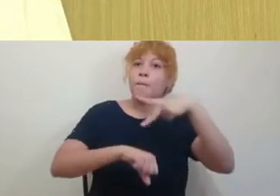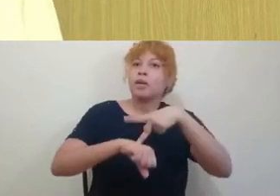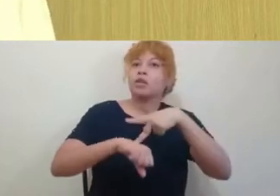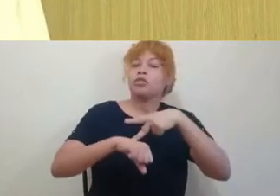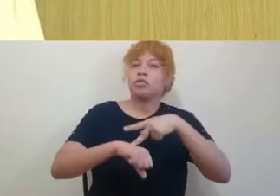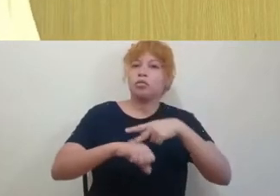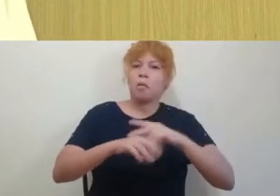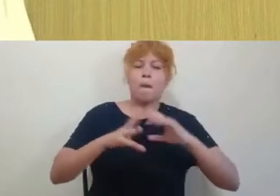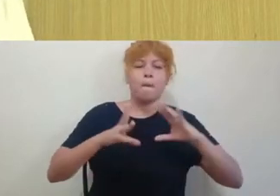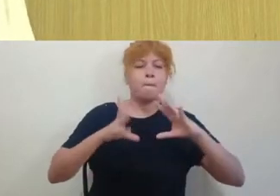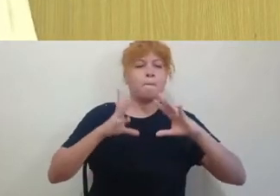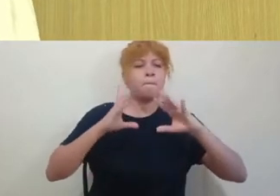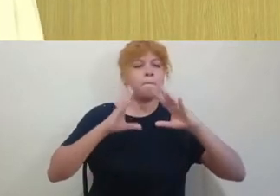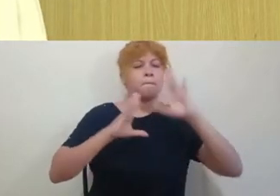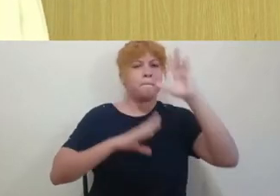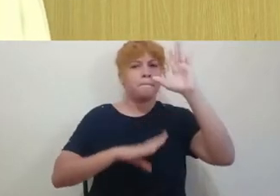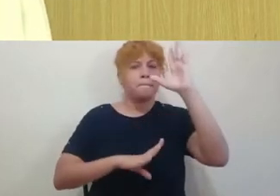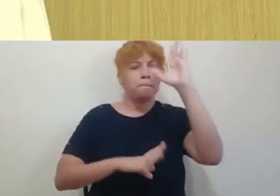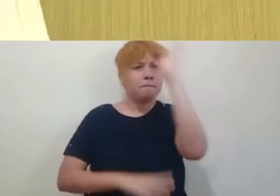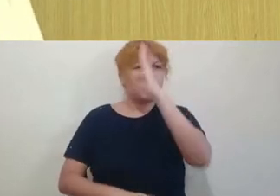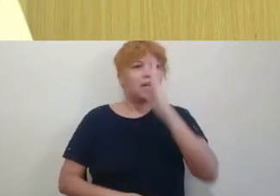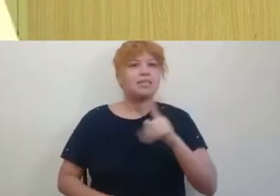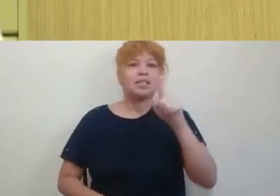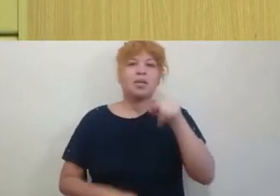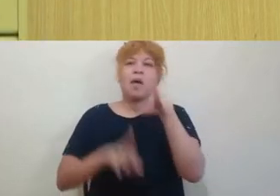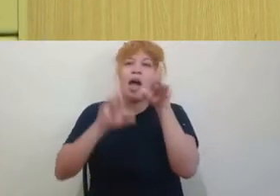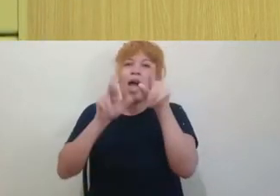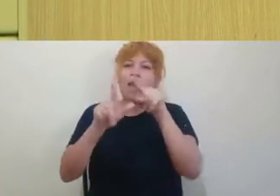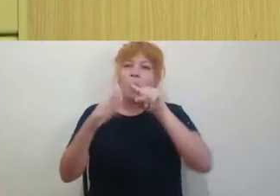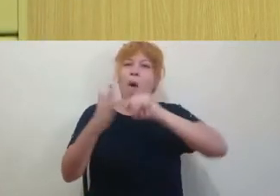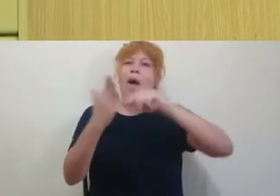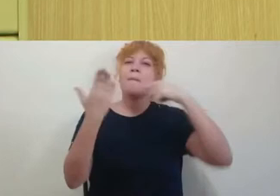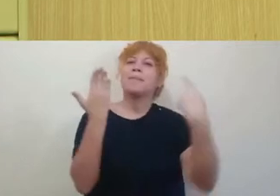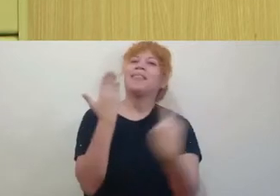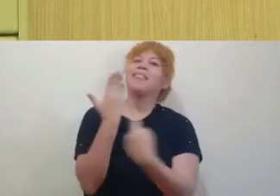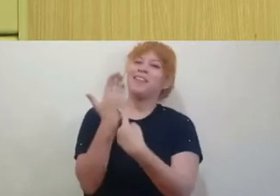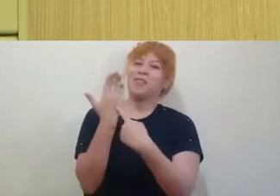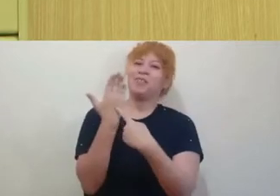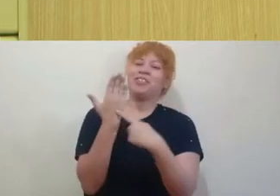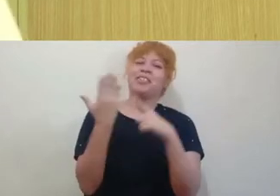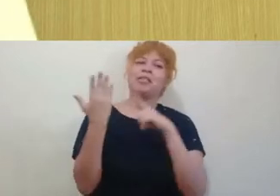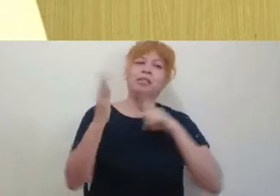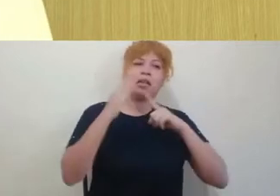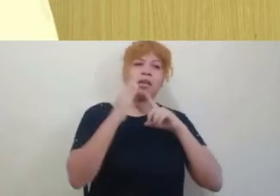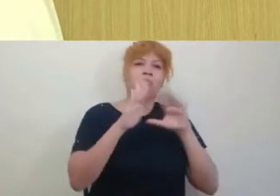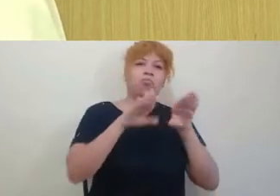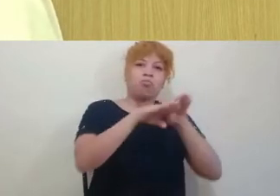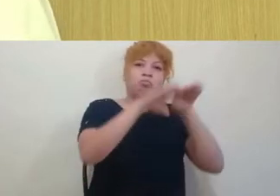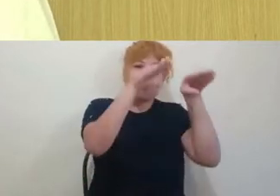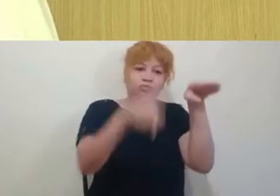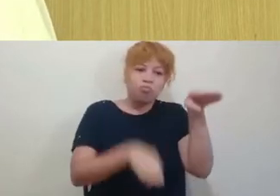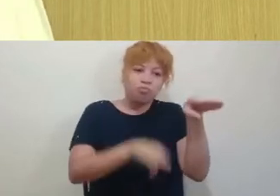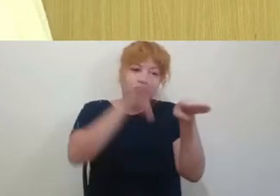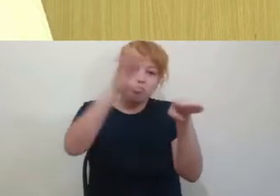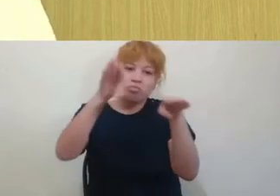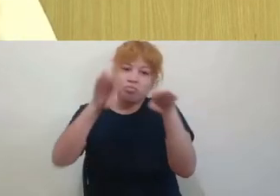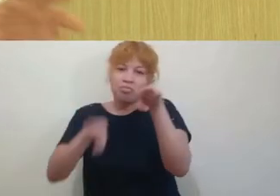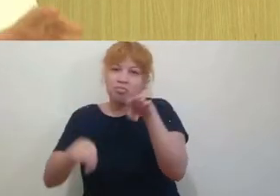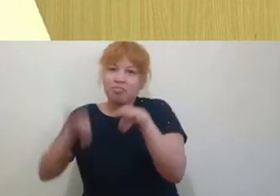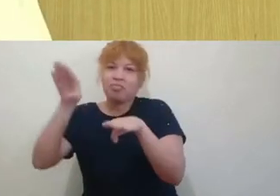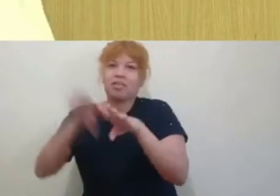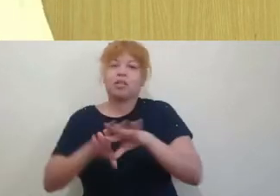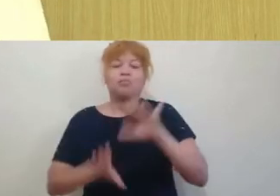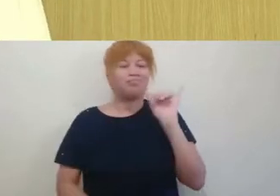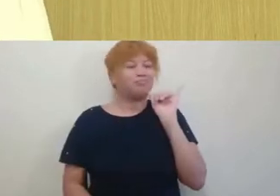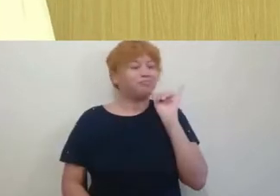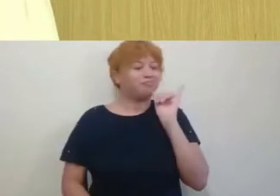areia para tapar os buracos. Esse mesmo economista fez um estudo que, para a gente reduzir esses buracos, ou seja, essa